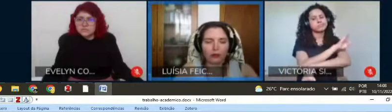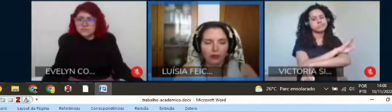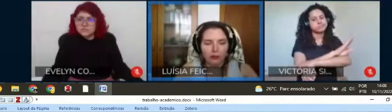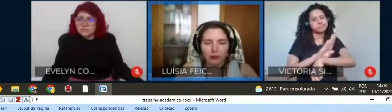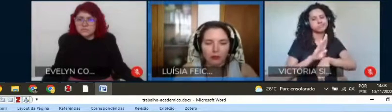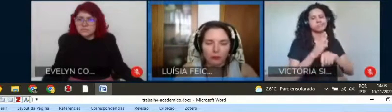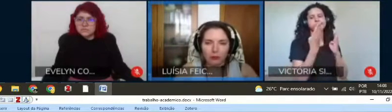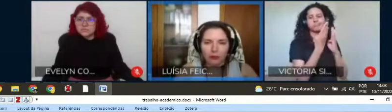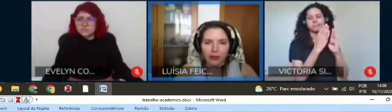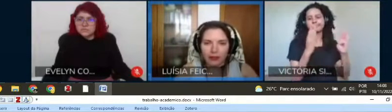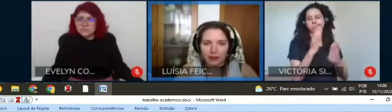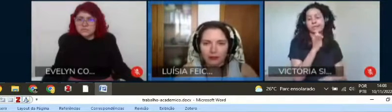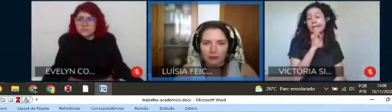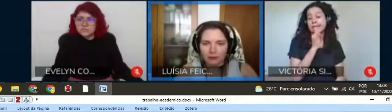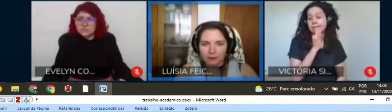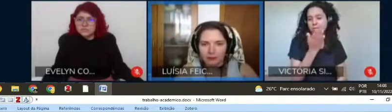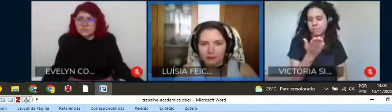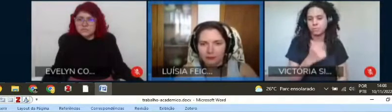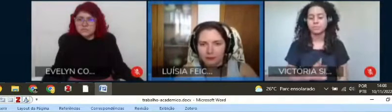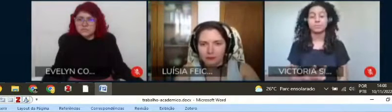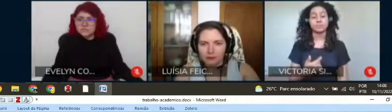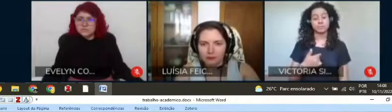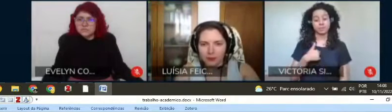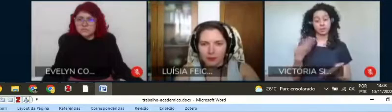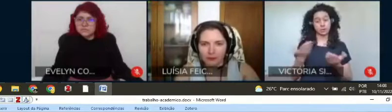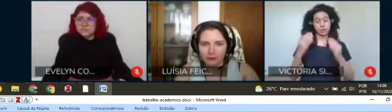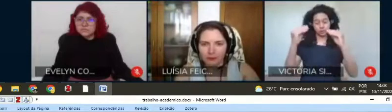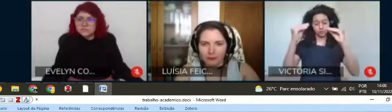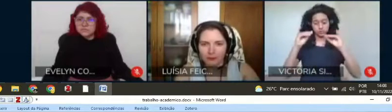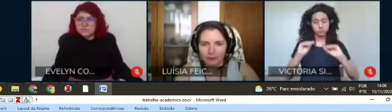eu coloco aqui meu nome completo.